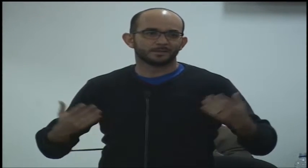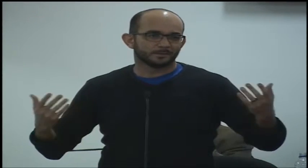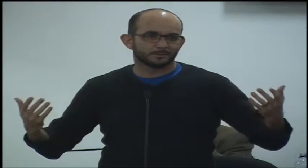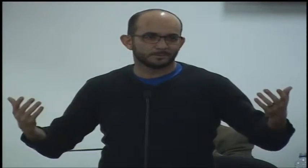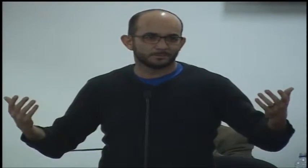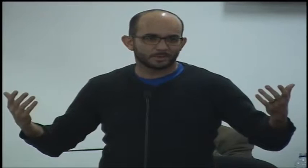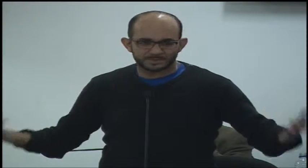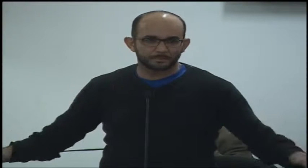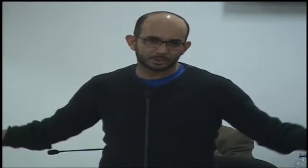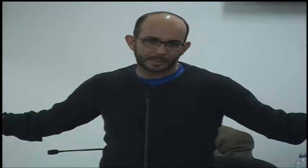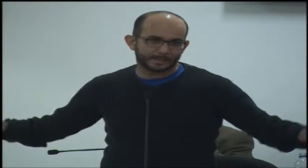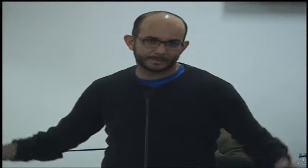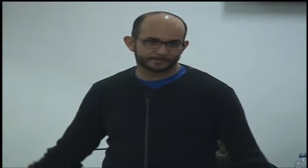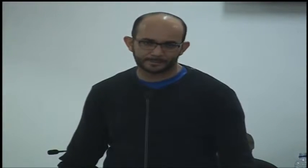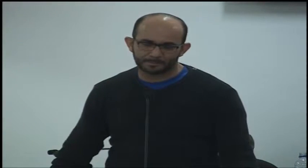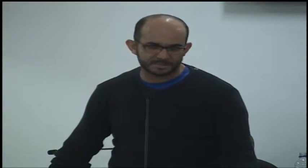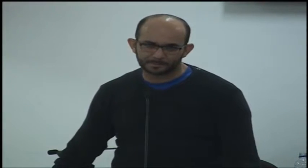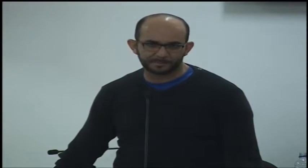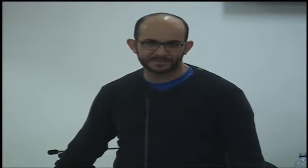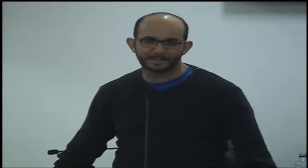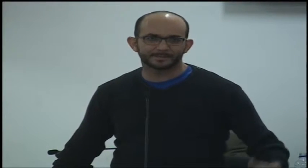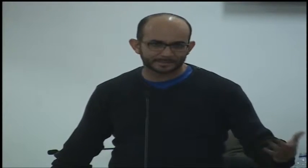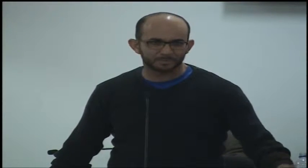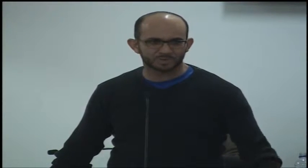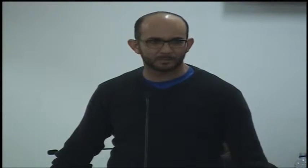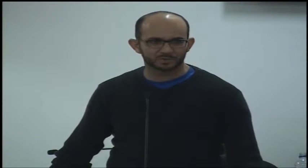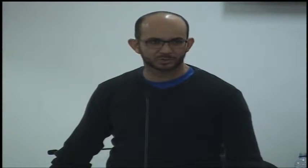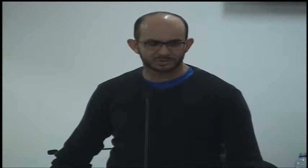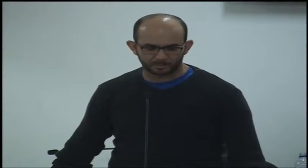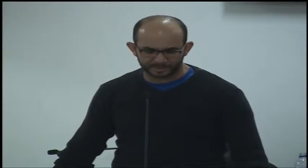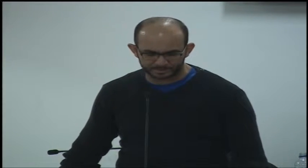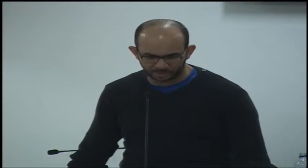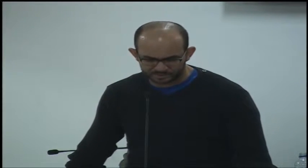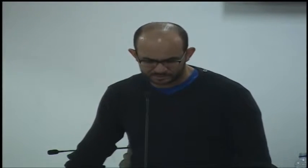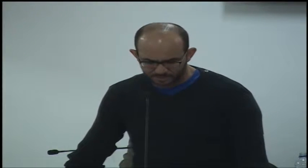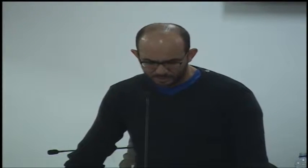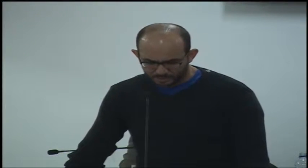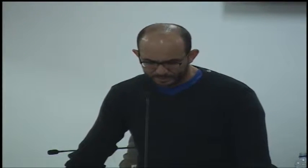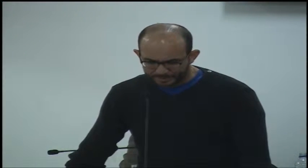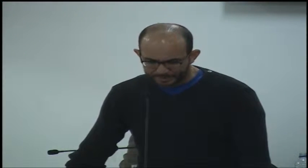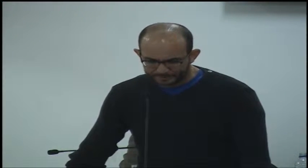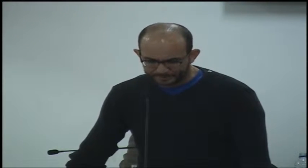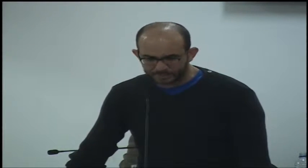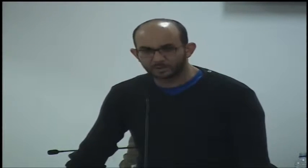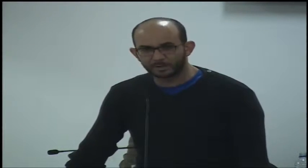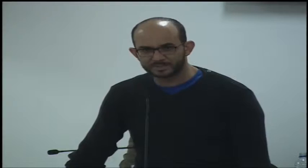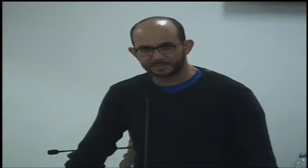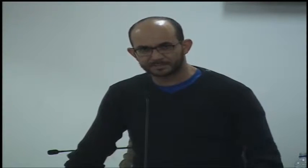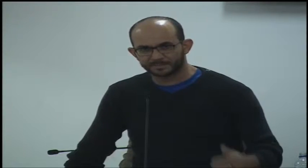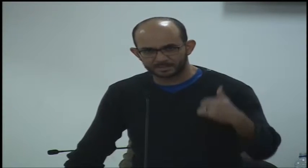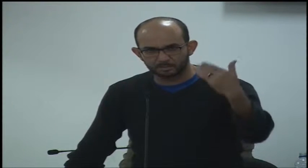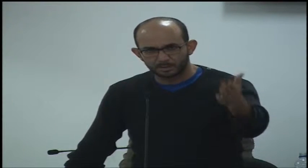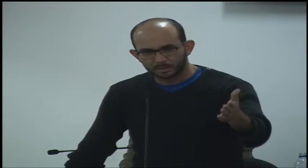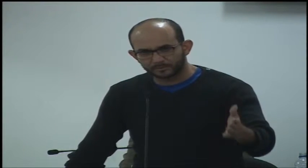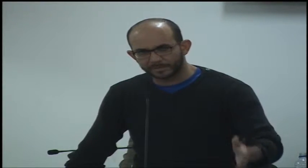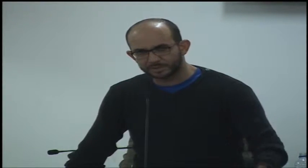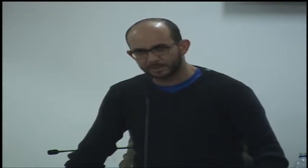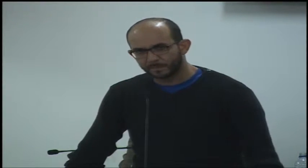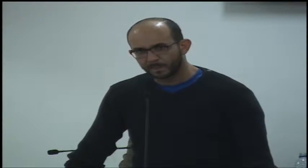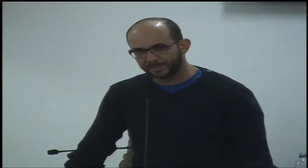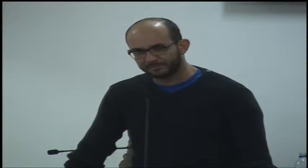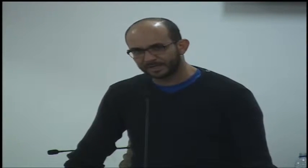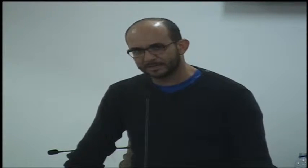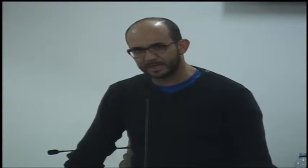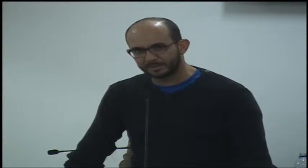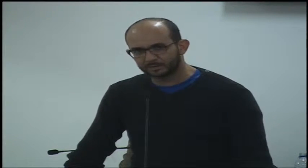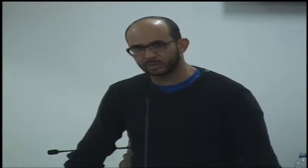diria, nós precisamos botar a cabeça para pensar e tentar buscar uma solução para que nós resolvamos a questão. Mas eu, novamente,